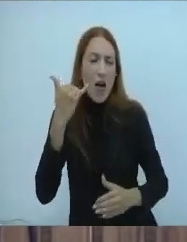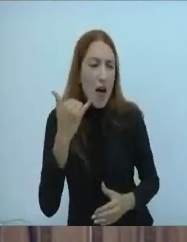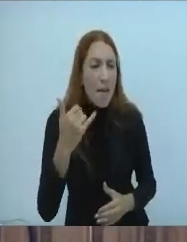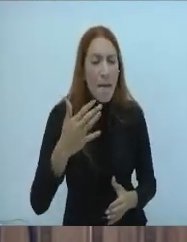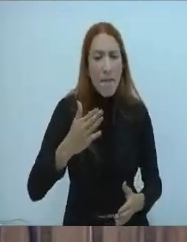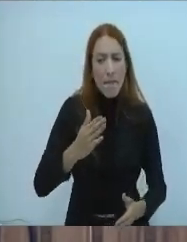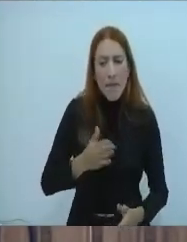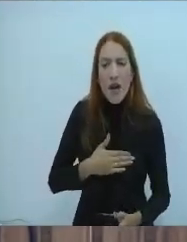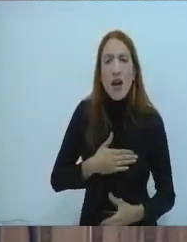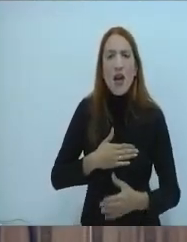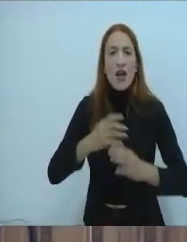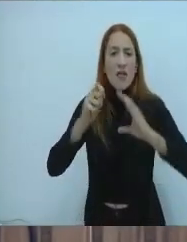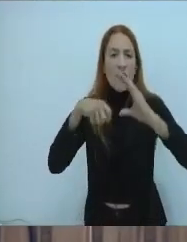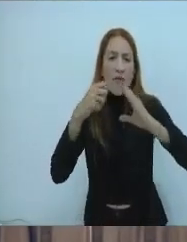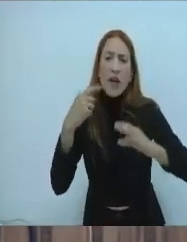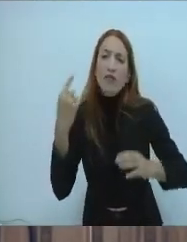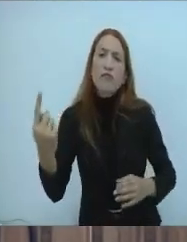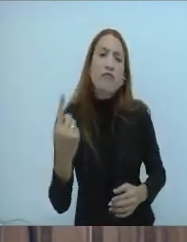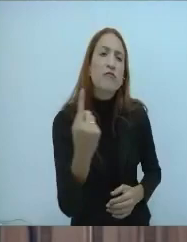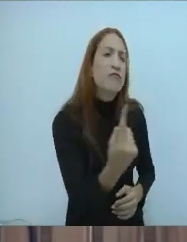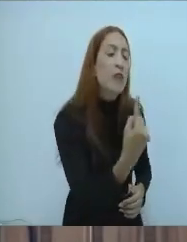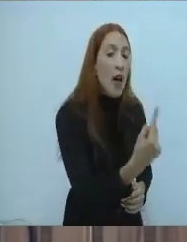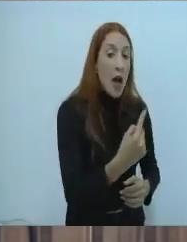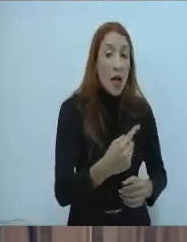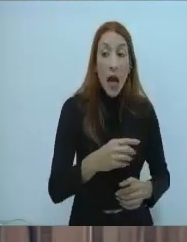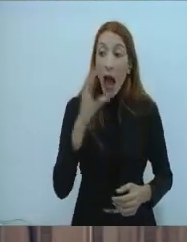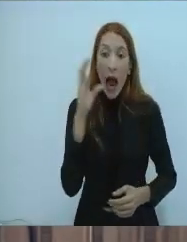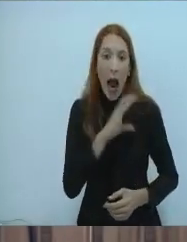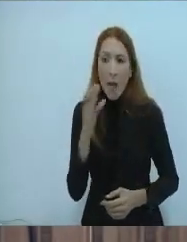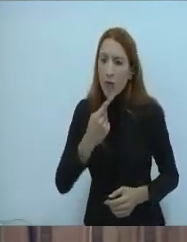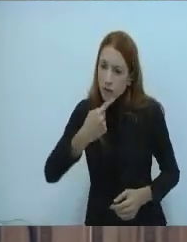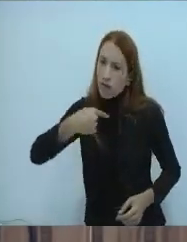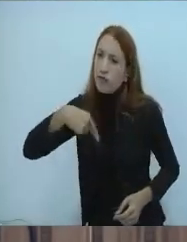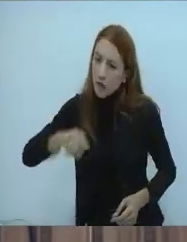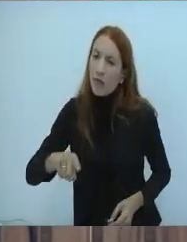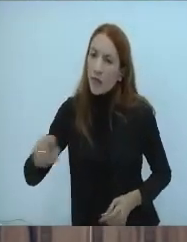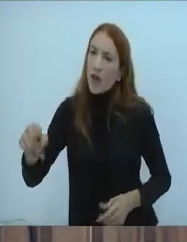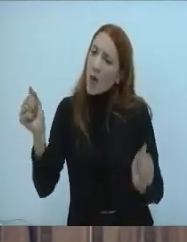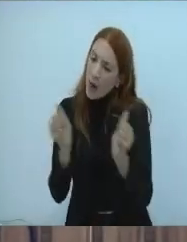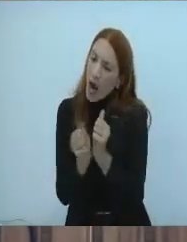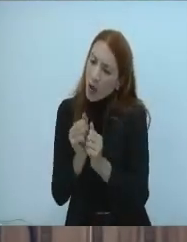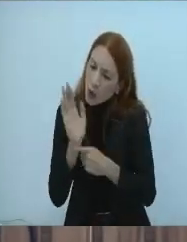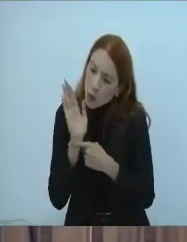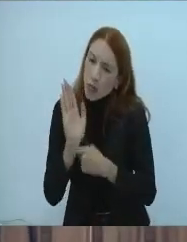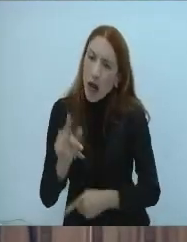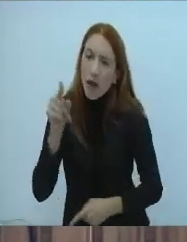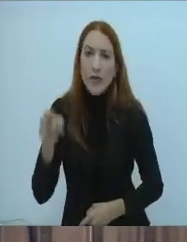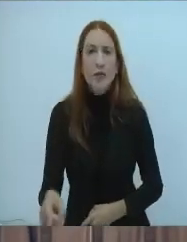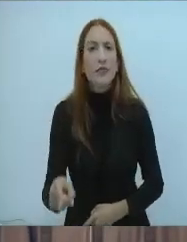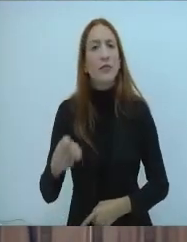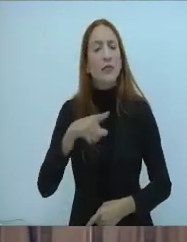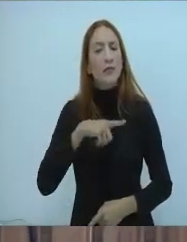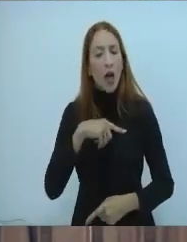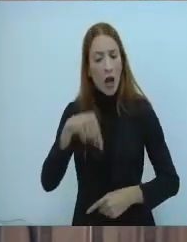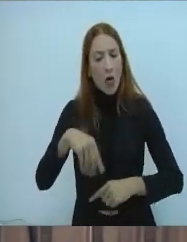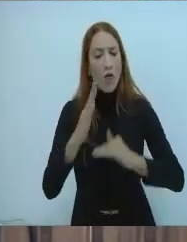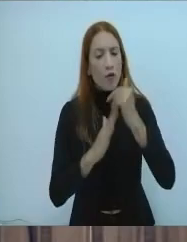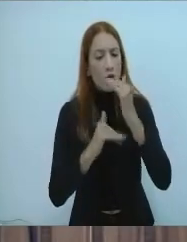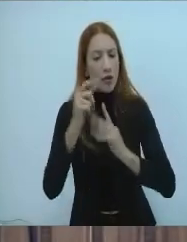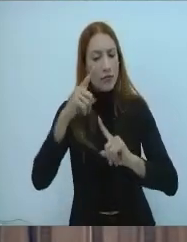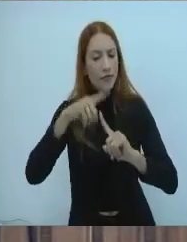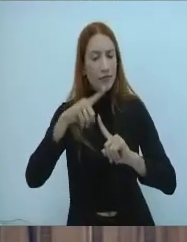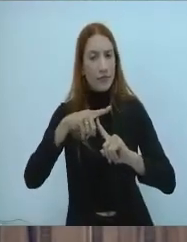Ligue para o vereador pois prontamente nós vamos lá defender os trabalhadores de saúde de Teixeira de Freitas